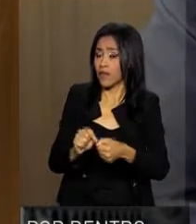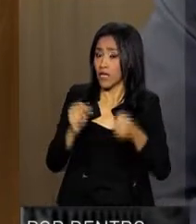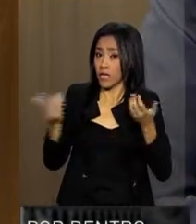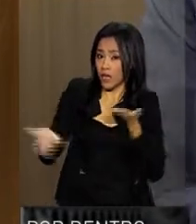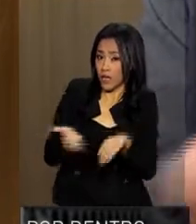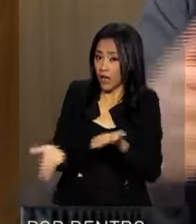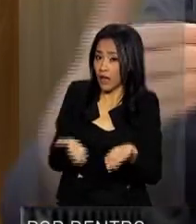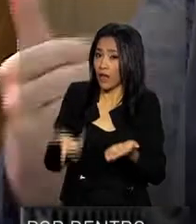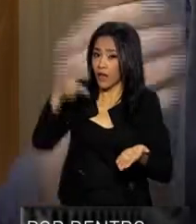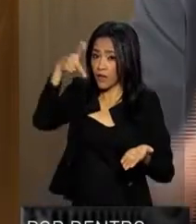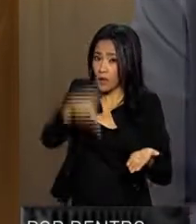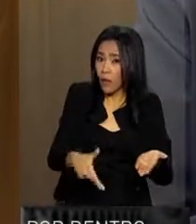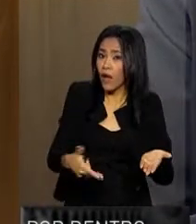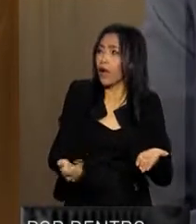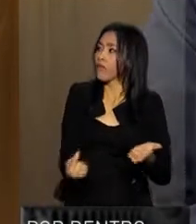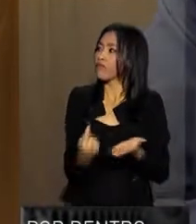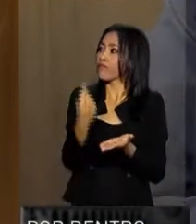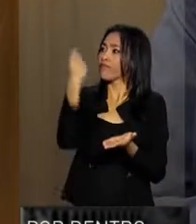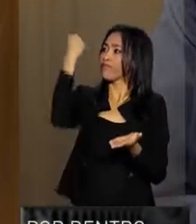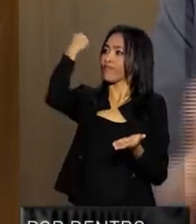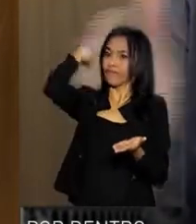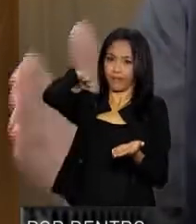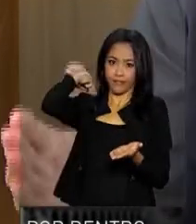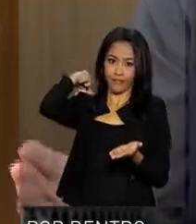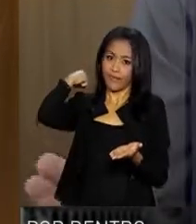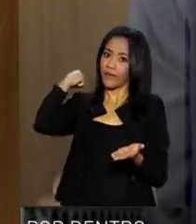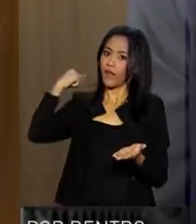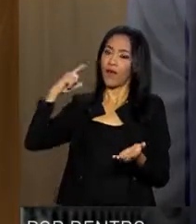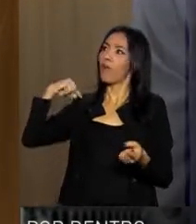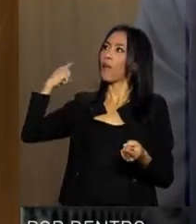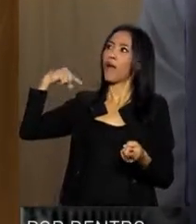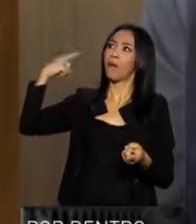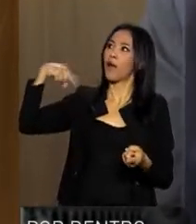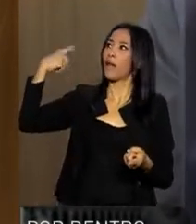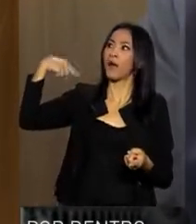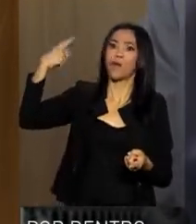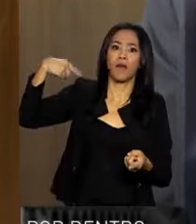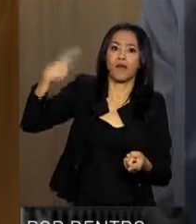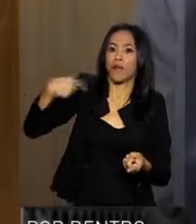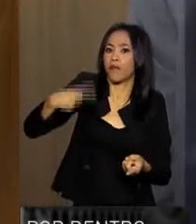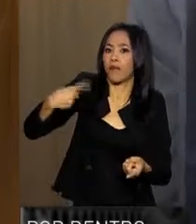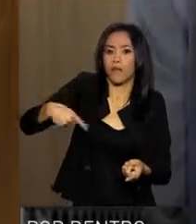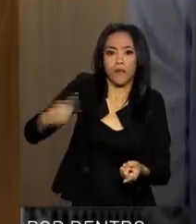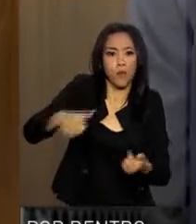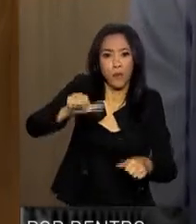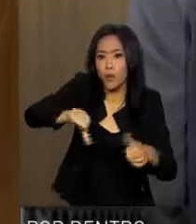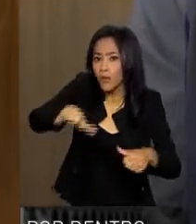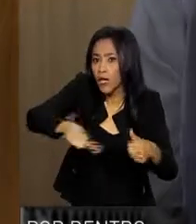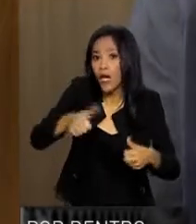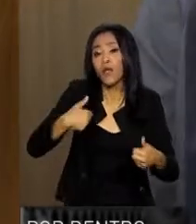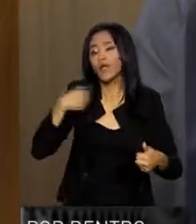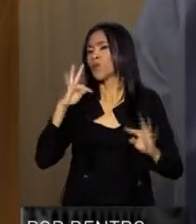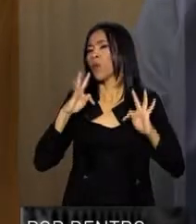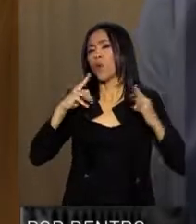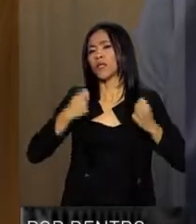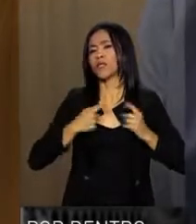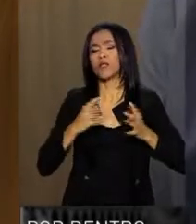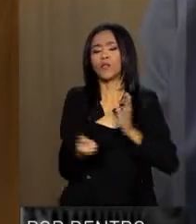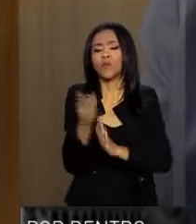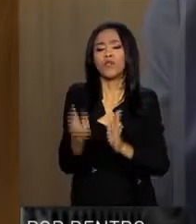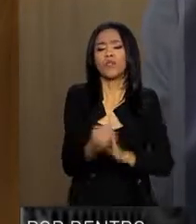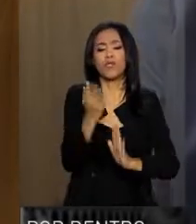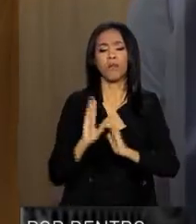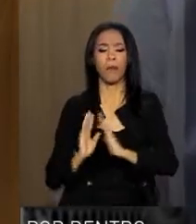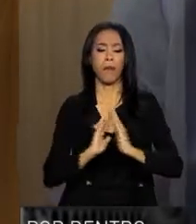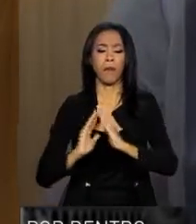que se dava no começo da civilização todas as civilizações começaram na beira dos rios na foz dos rios